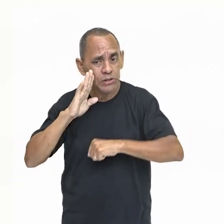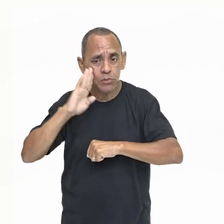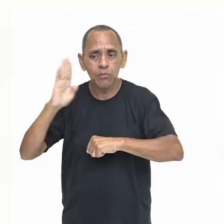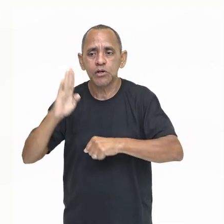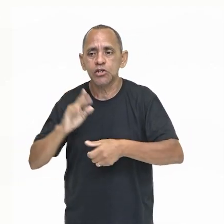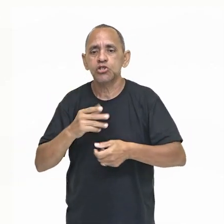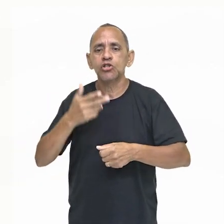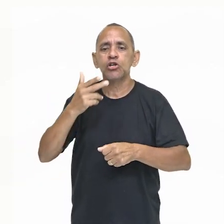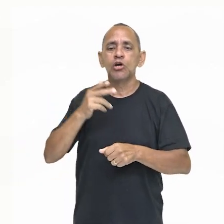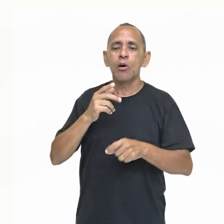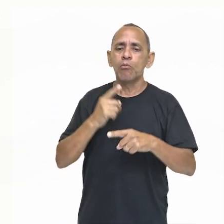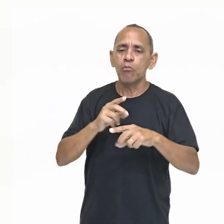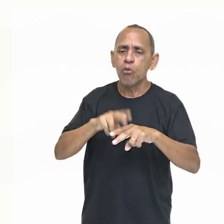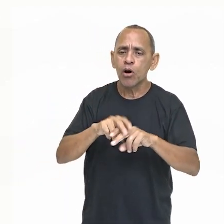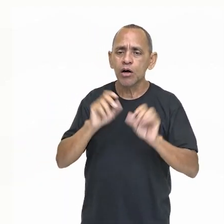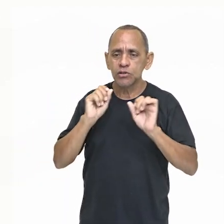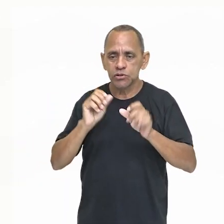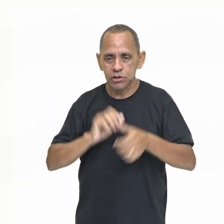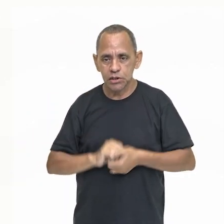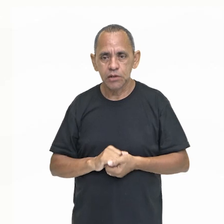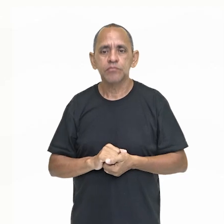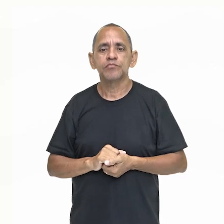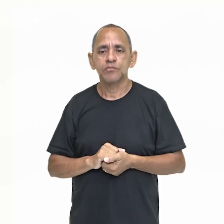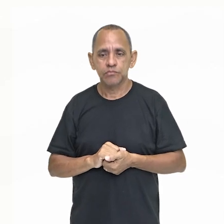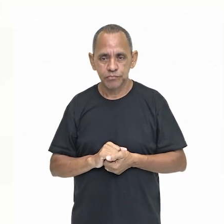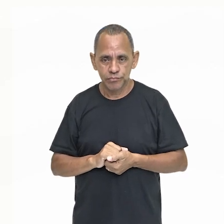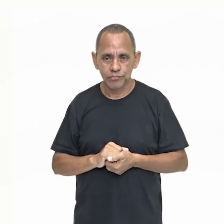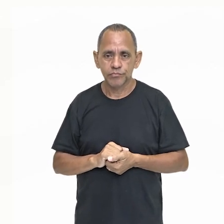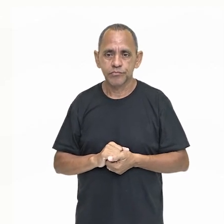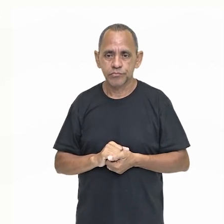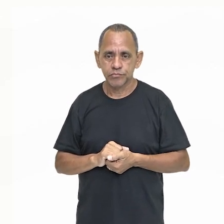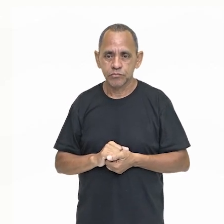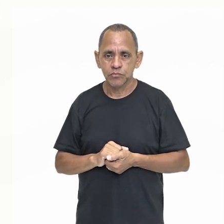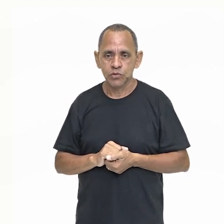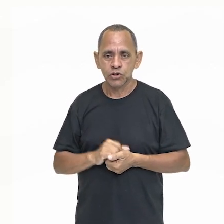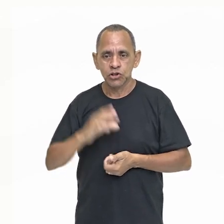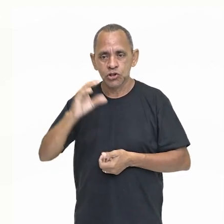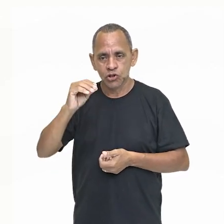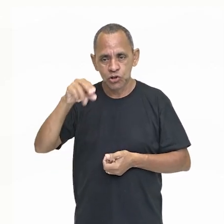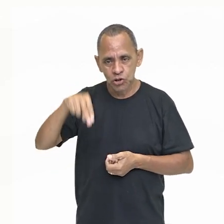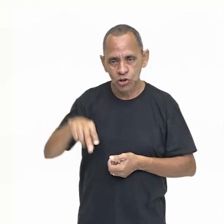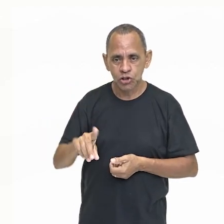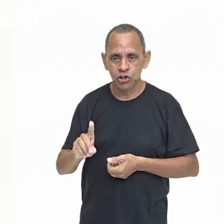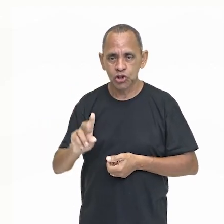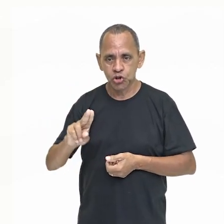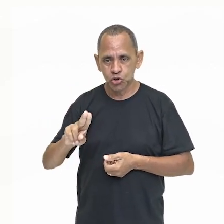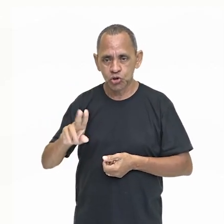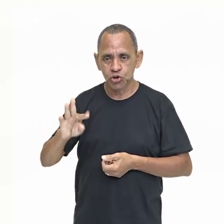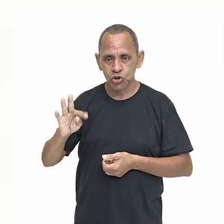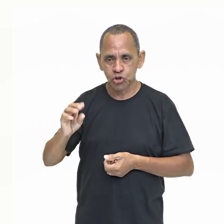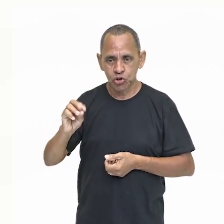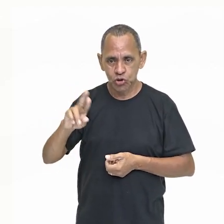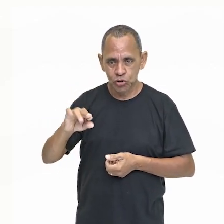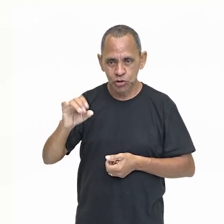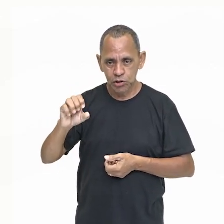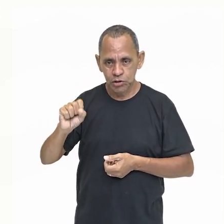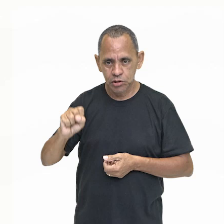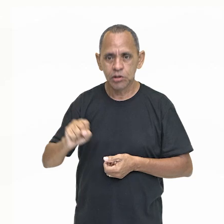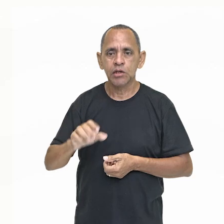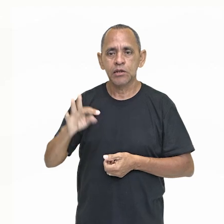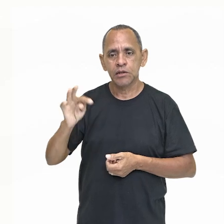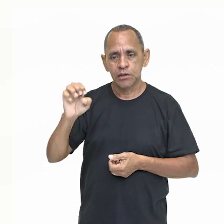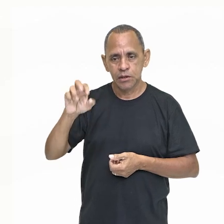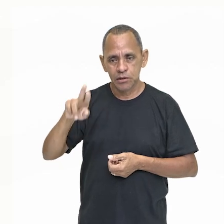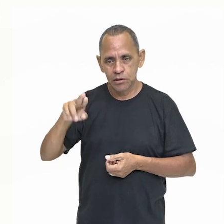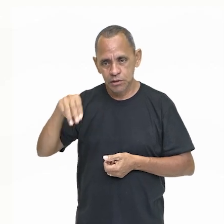térmicos. Aí você tem aqui a imagem. Uma pessoa colocou uma panela,